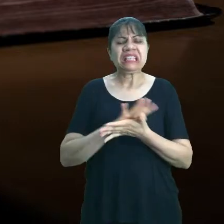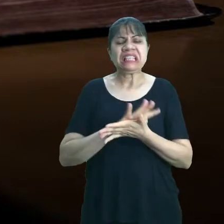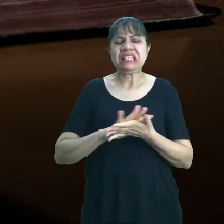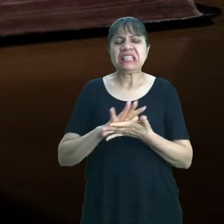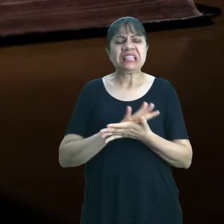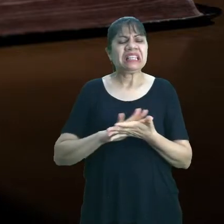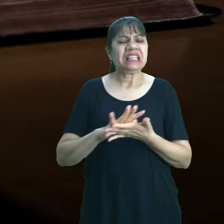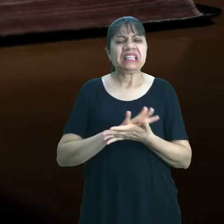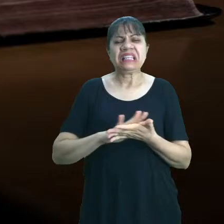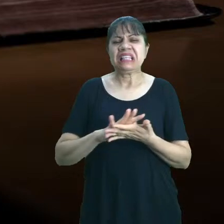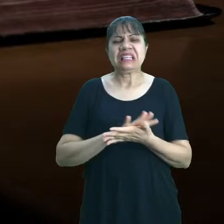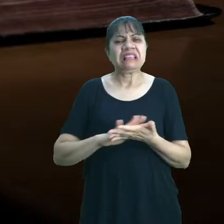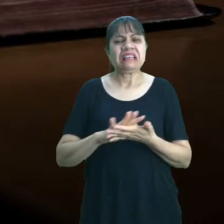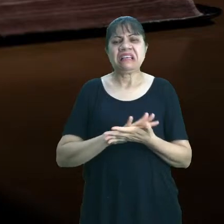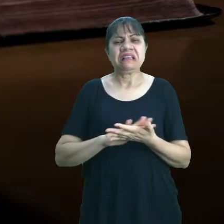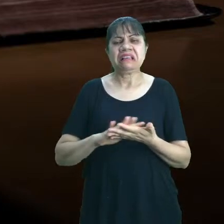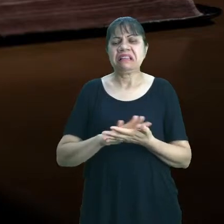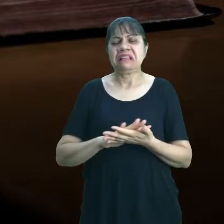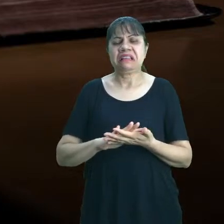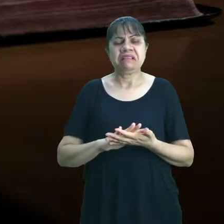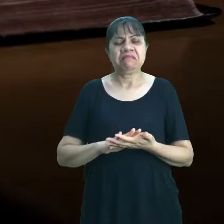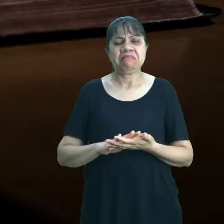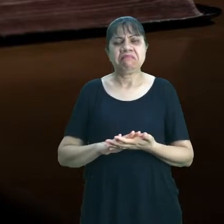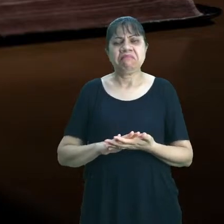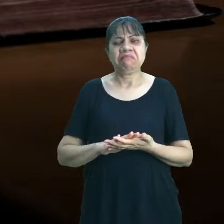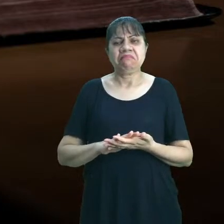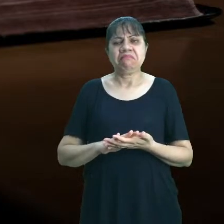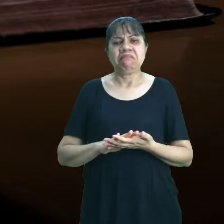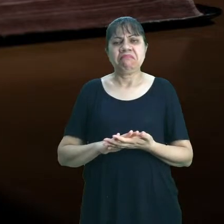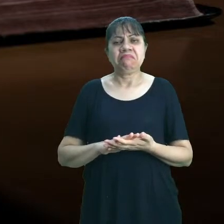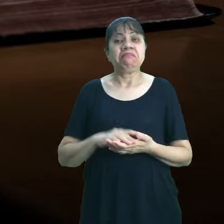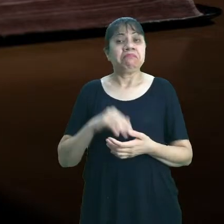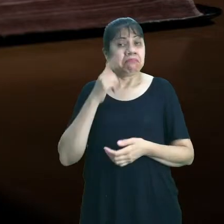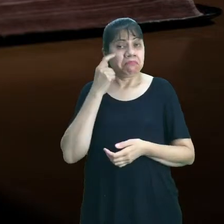faz sentido. Olha que interessante.